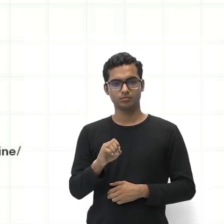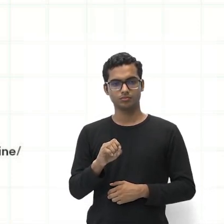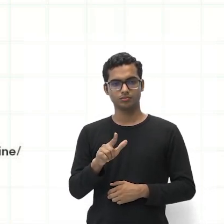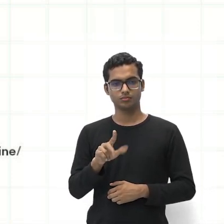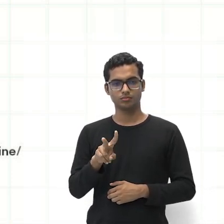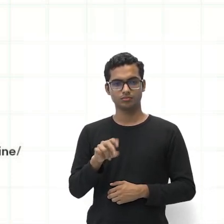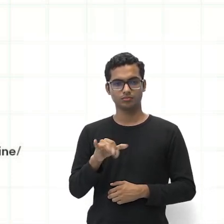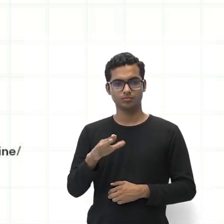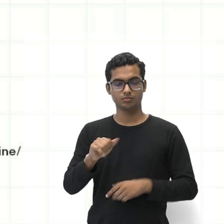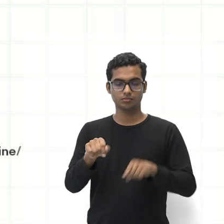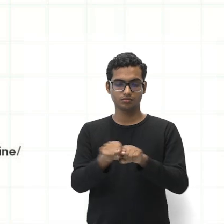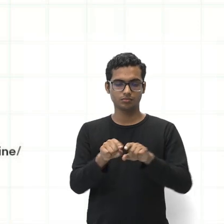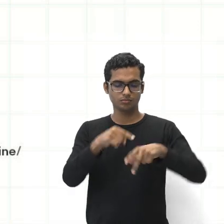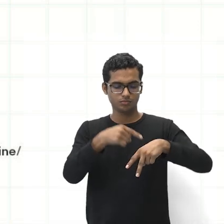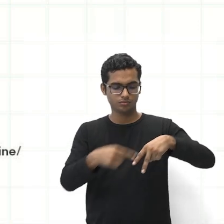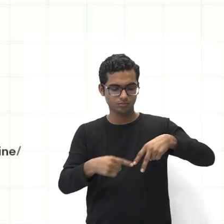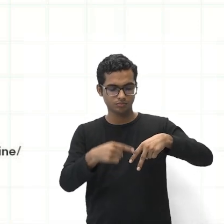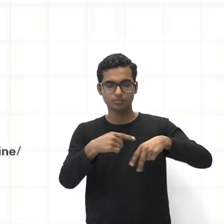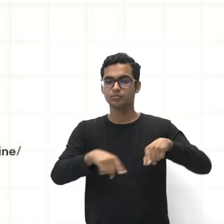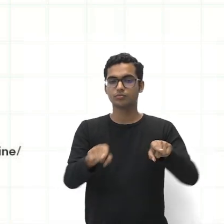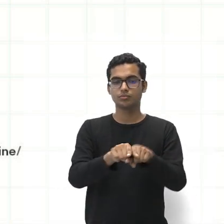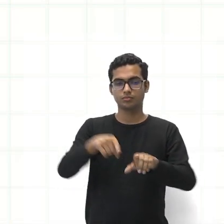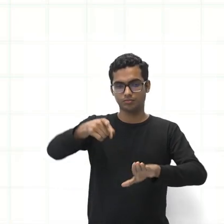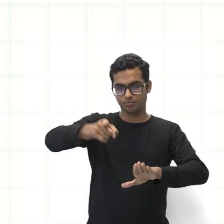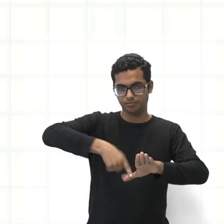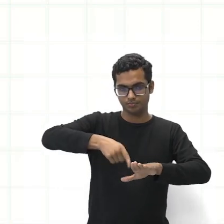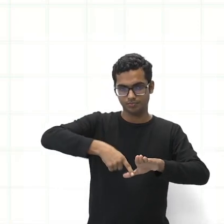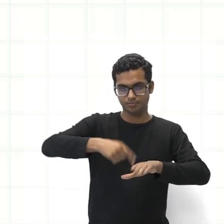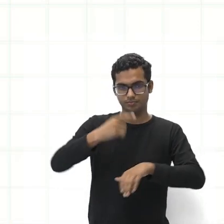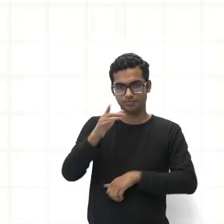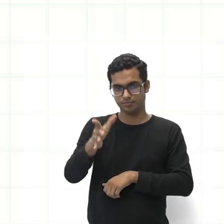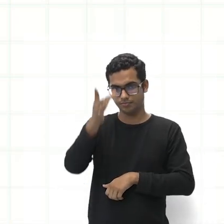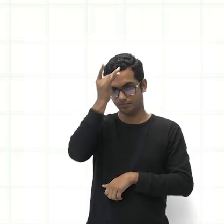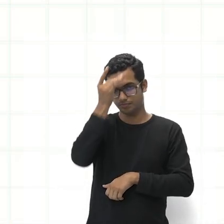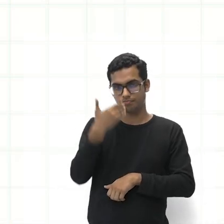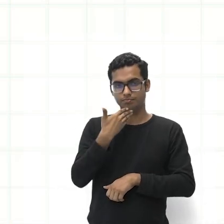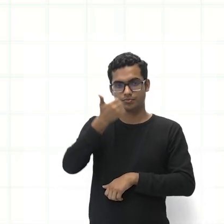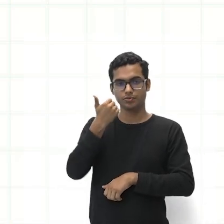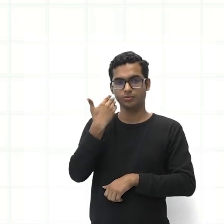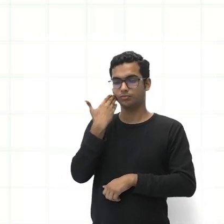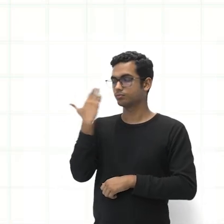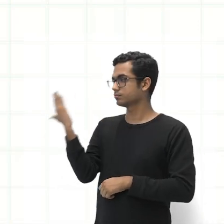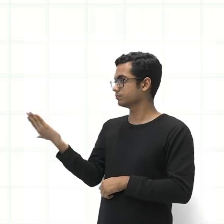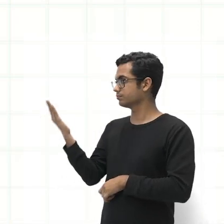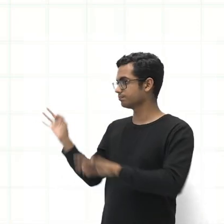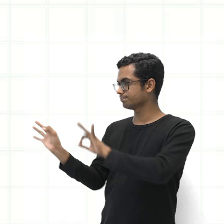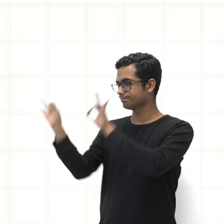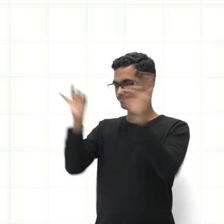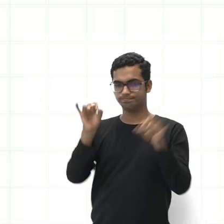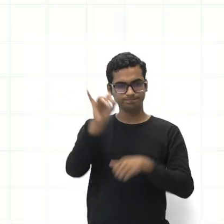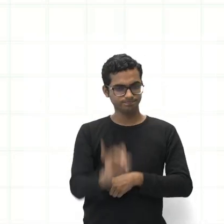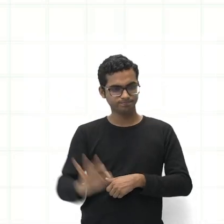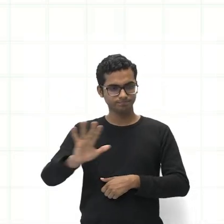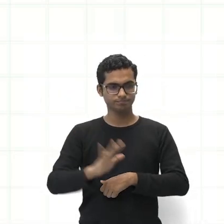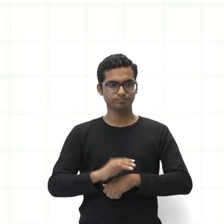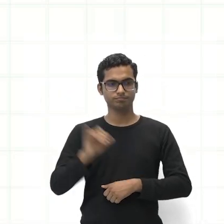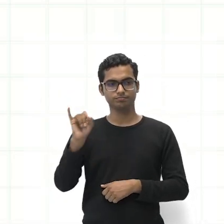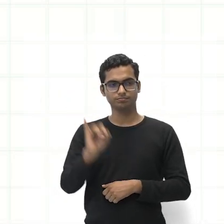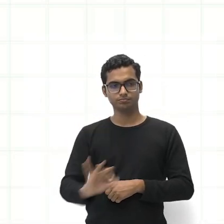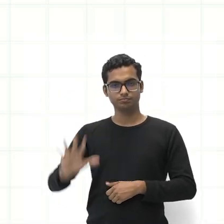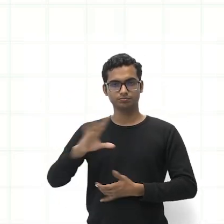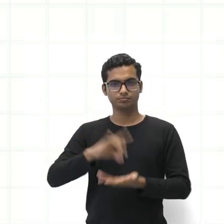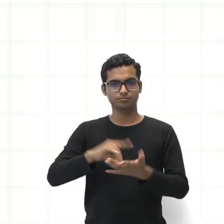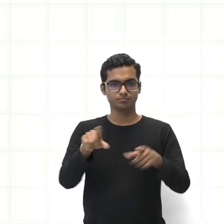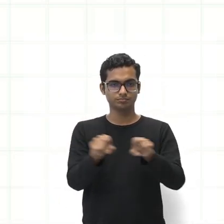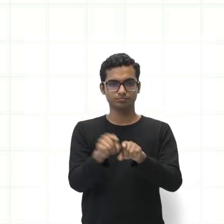o nosso pé. Para você fixar melhor, observem aqui. A professora nos disse